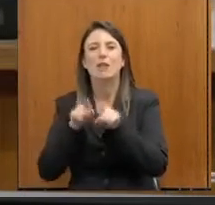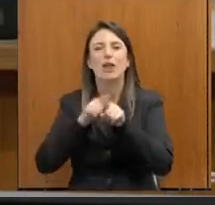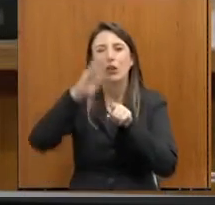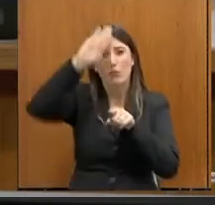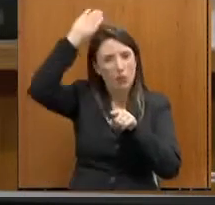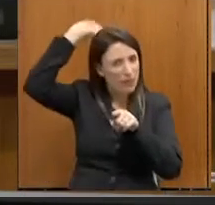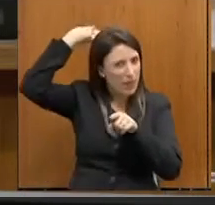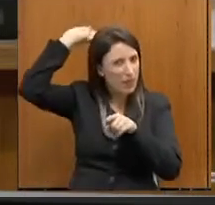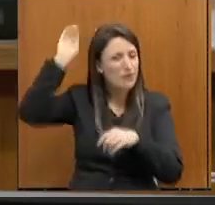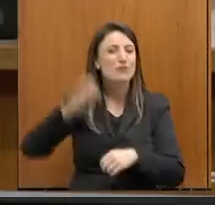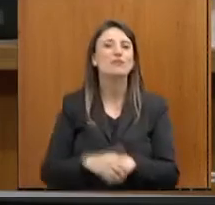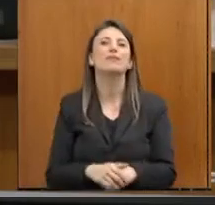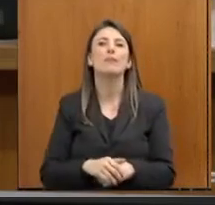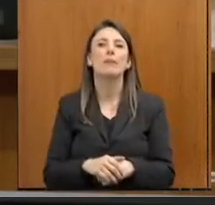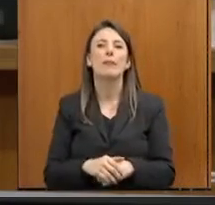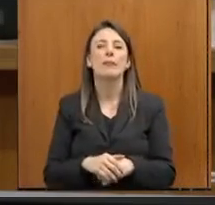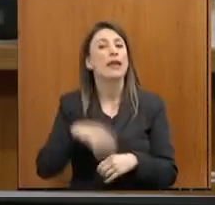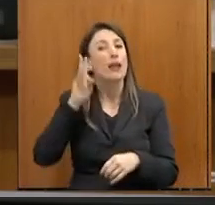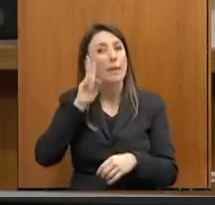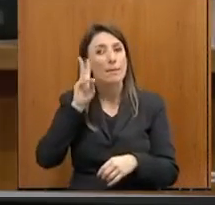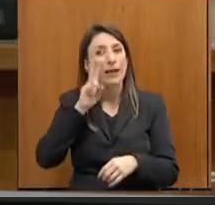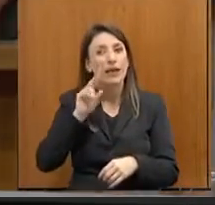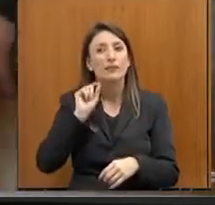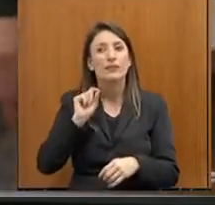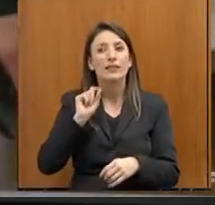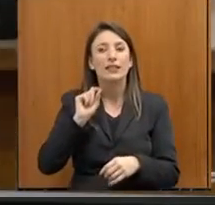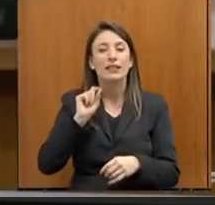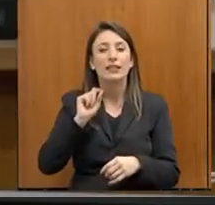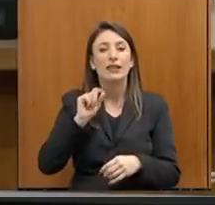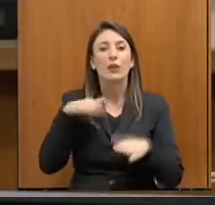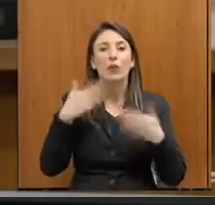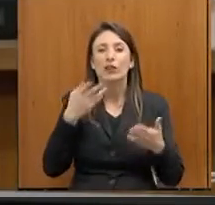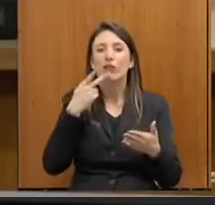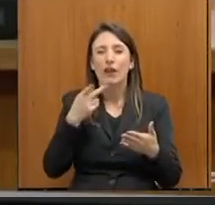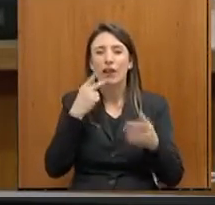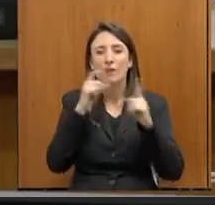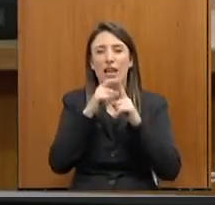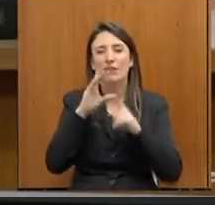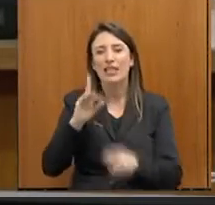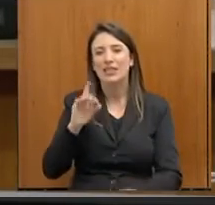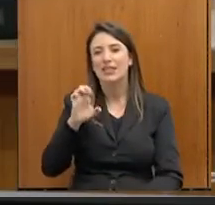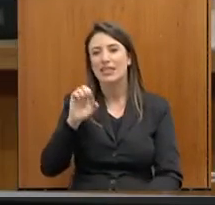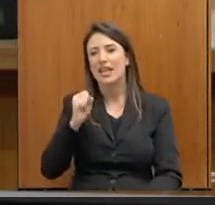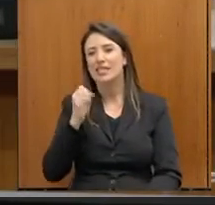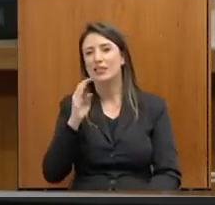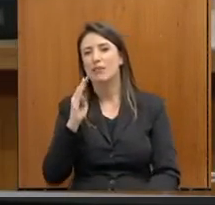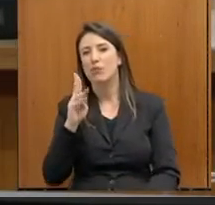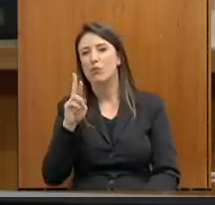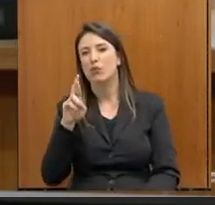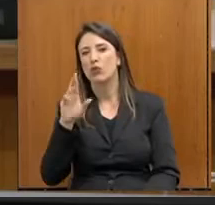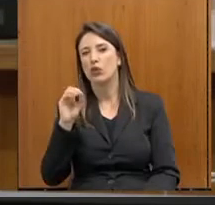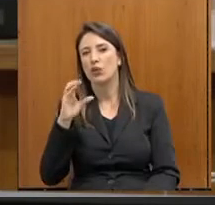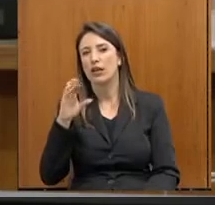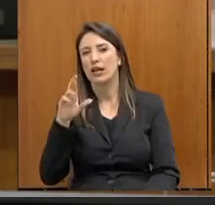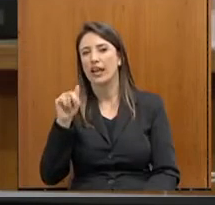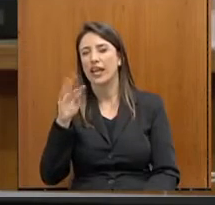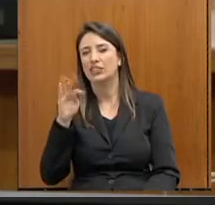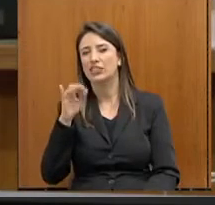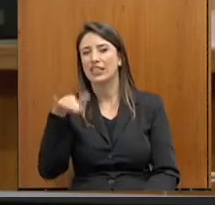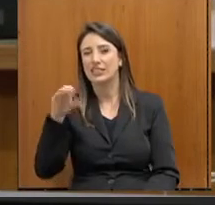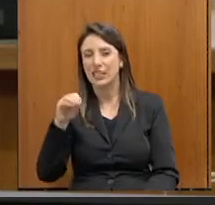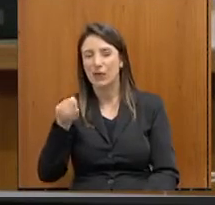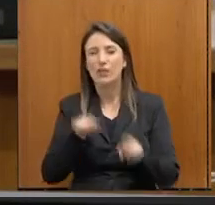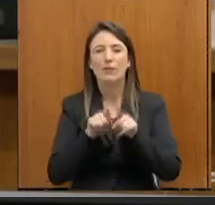lembrando gente que a todo momento que eu disser aqui desburocratização e liberdade Econômica nós estamos falando